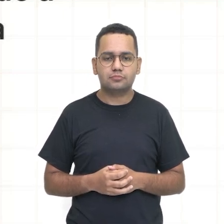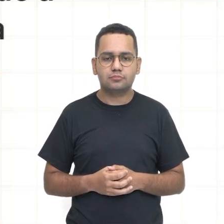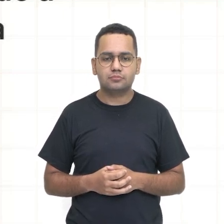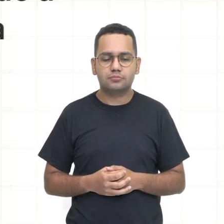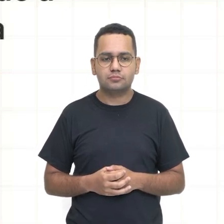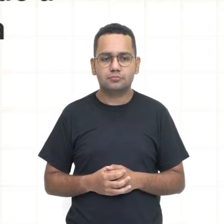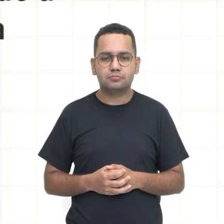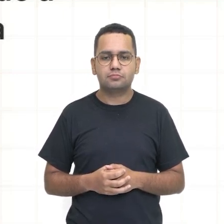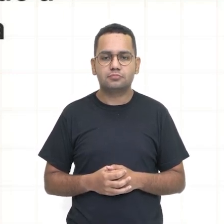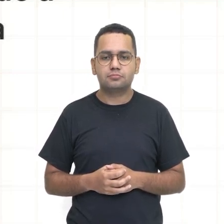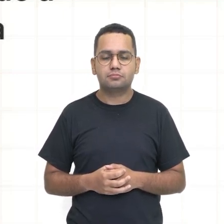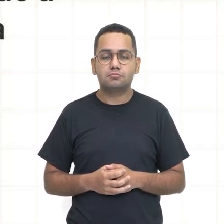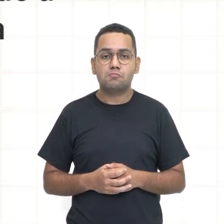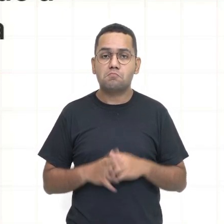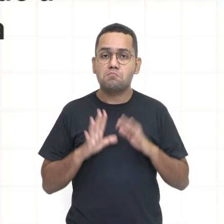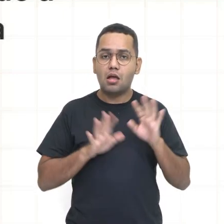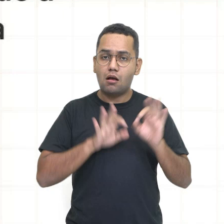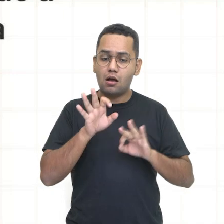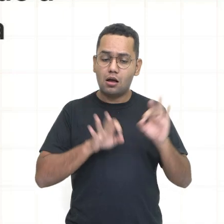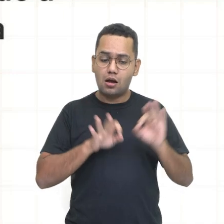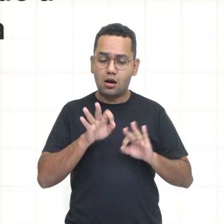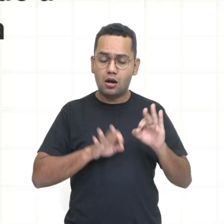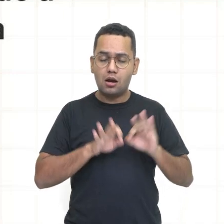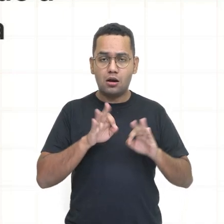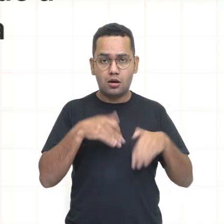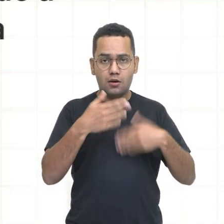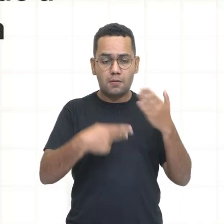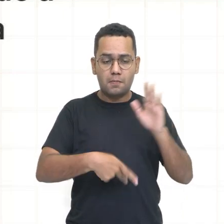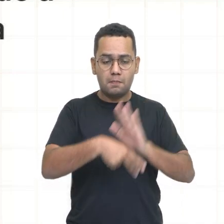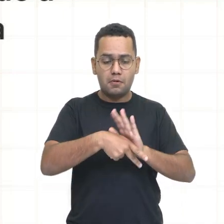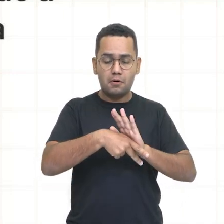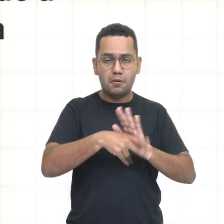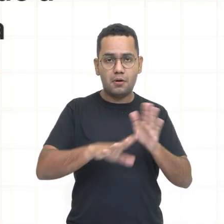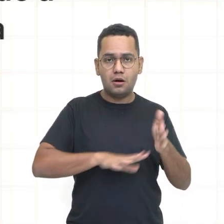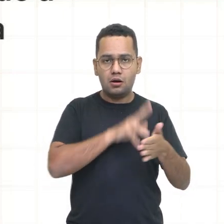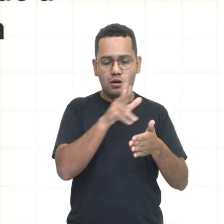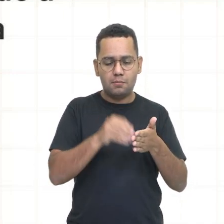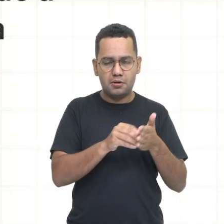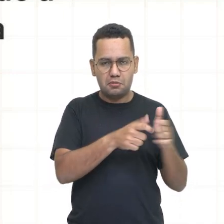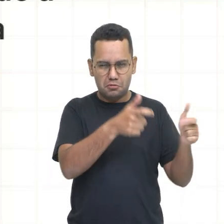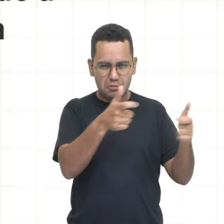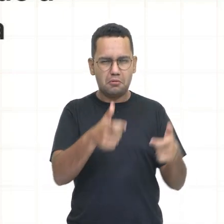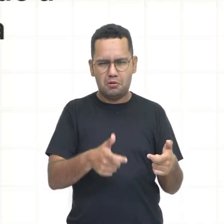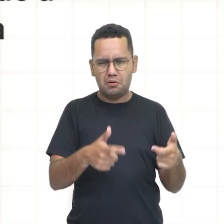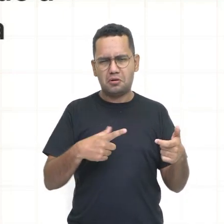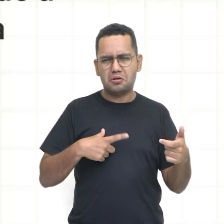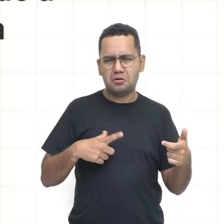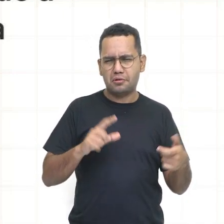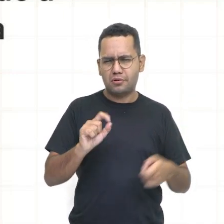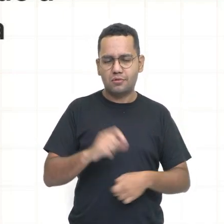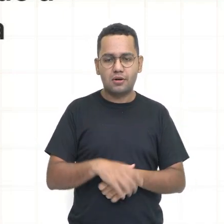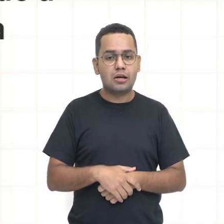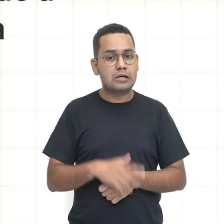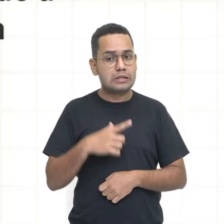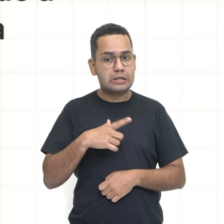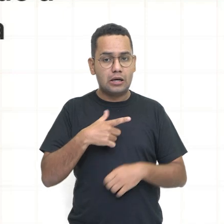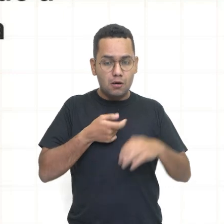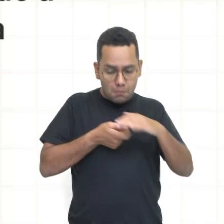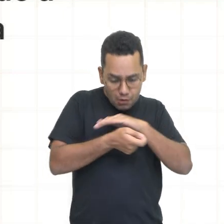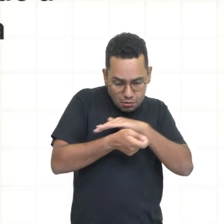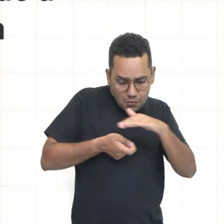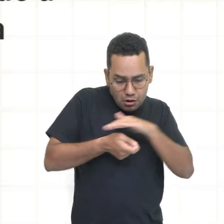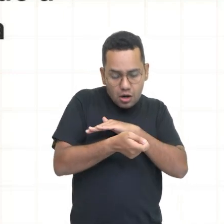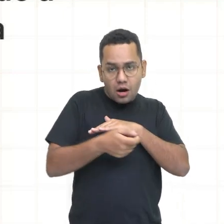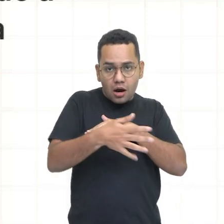nesses programas, desses planos de desenvolvimento da Amazônia, eles estavam recebiam bem mais incentivo do que o